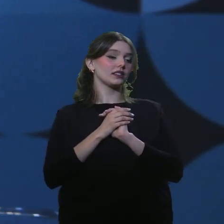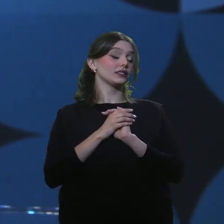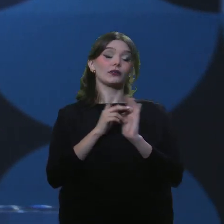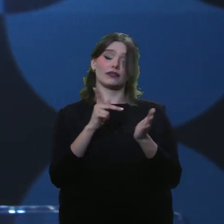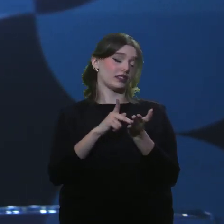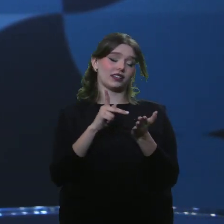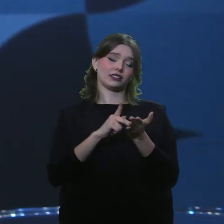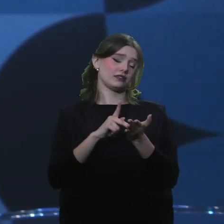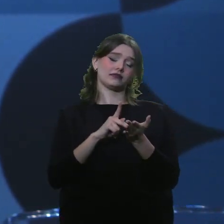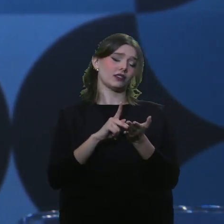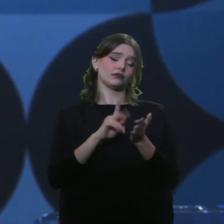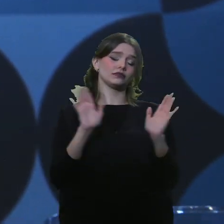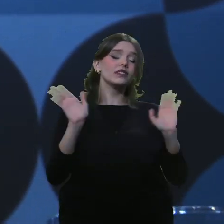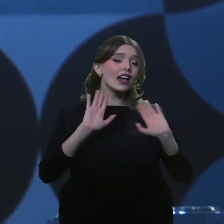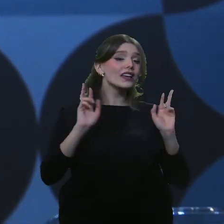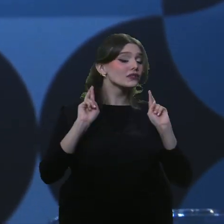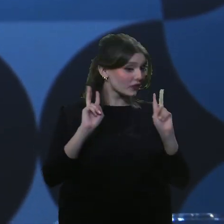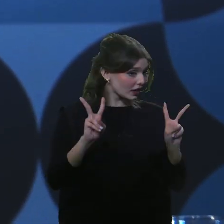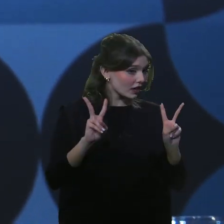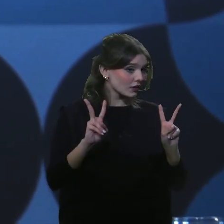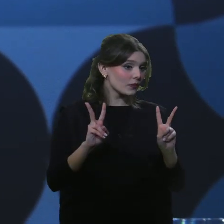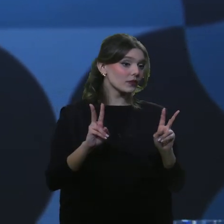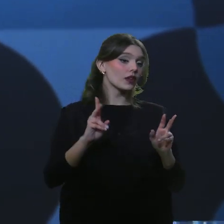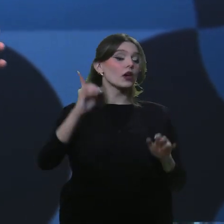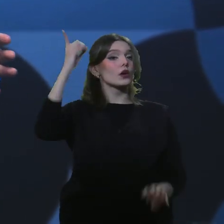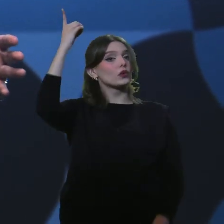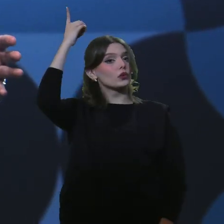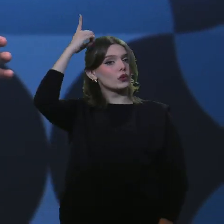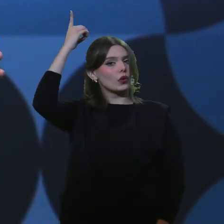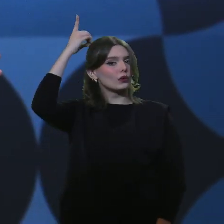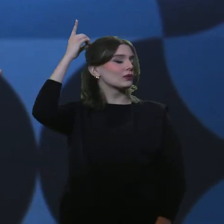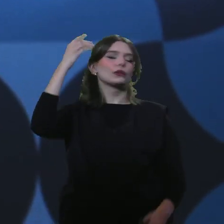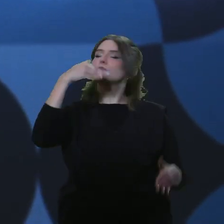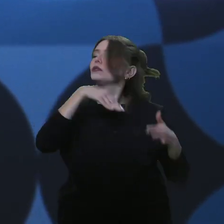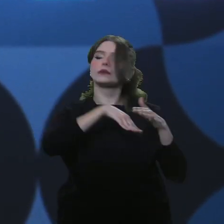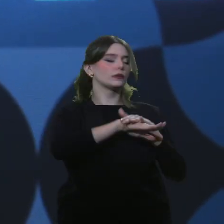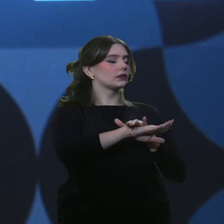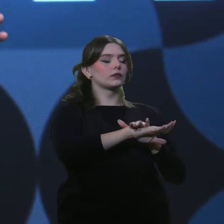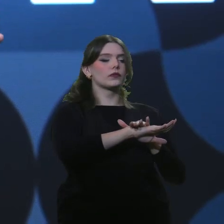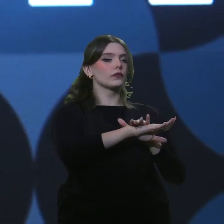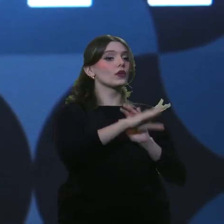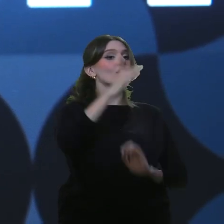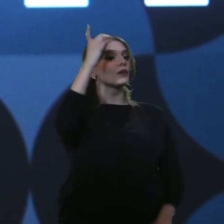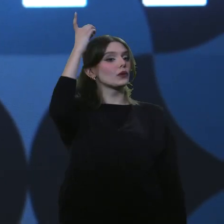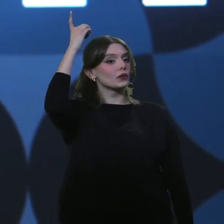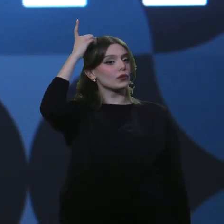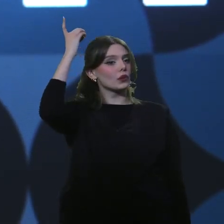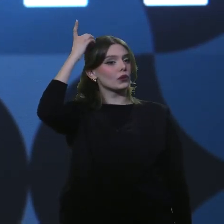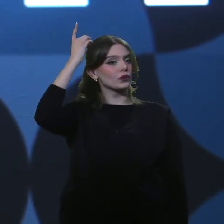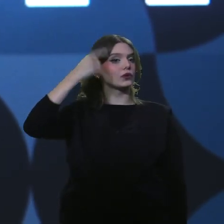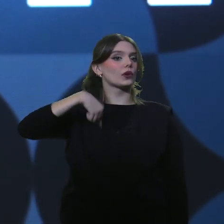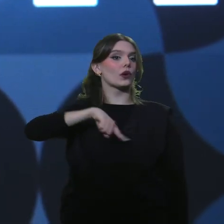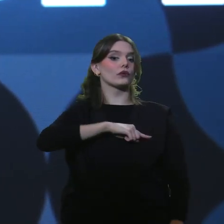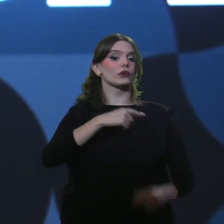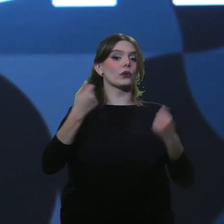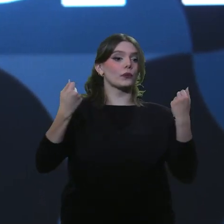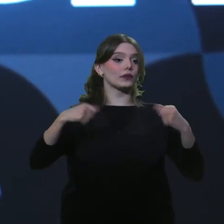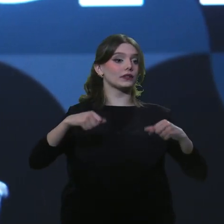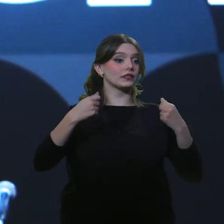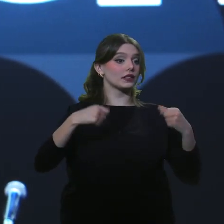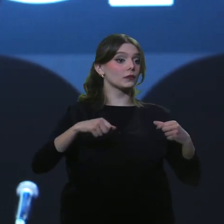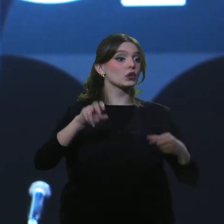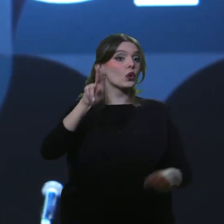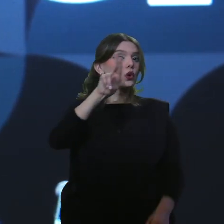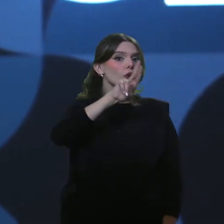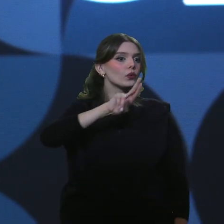verdade. Os dons não são guardados em porta-joias. Os dons foram feitos para ser guardados em caixas de